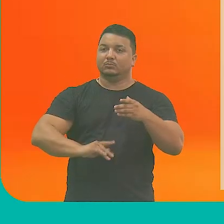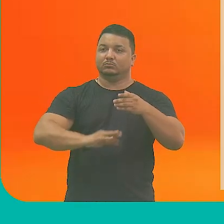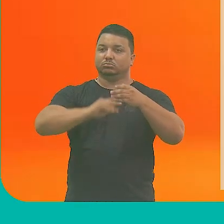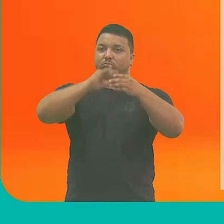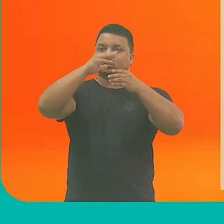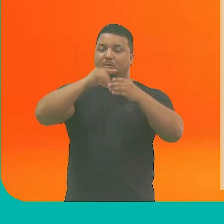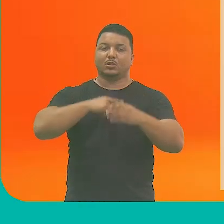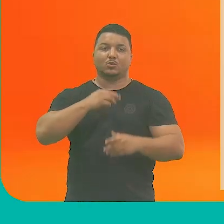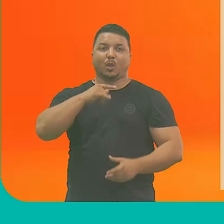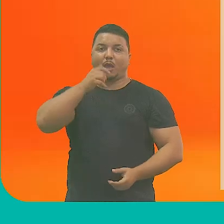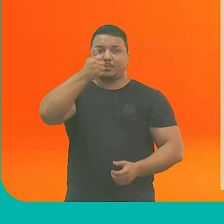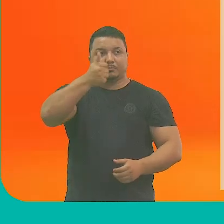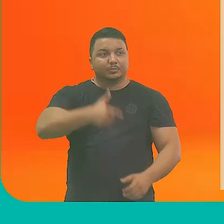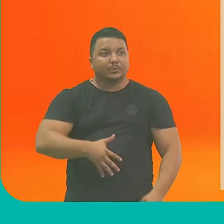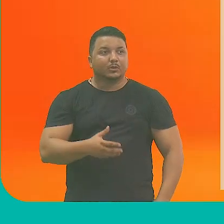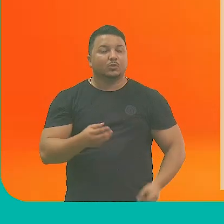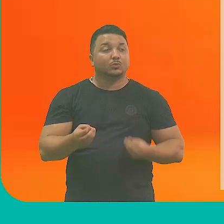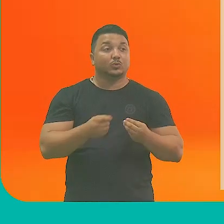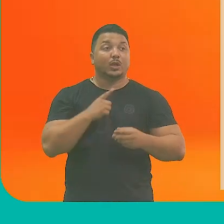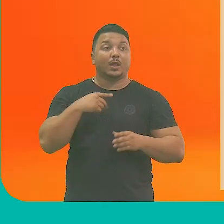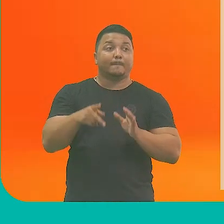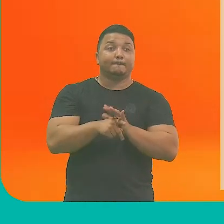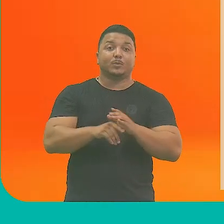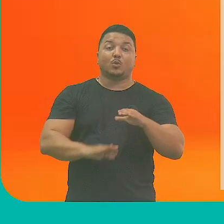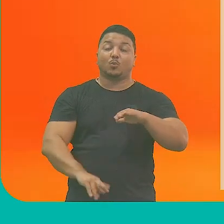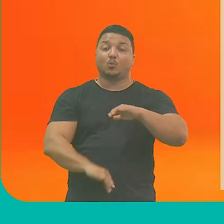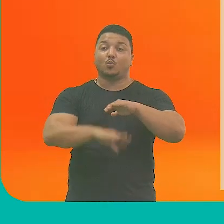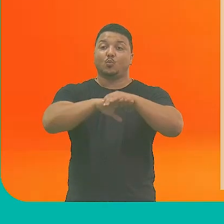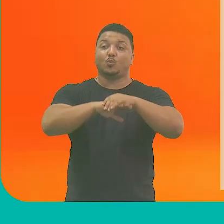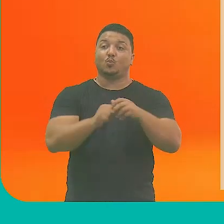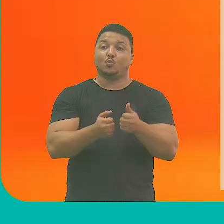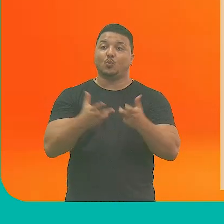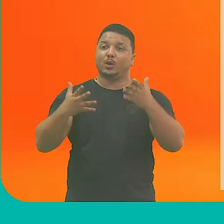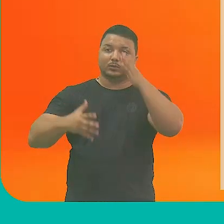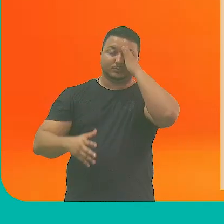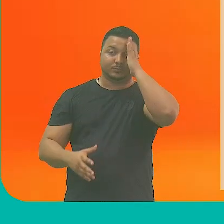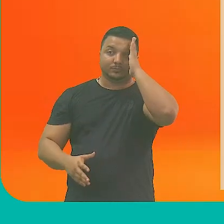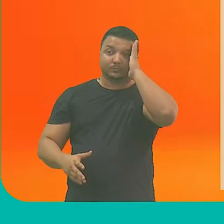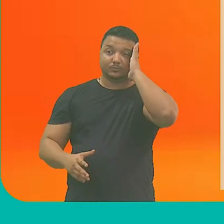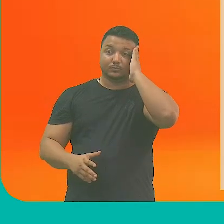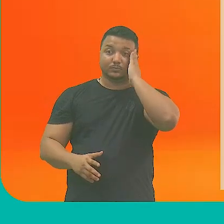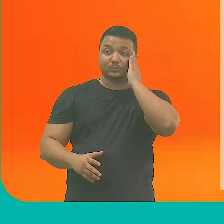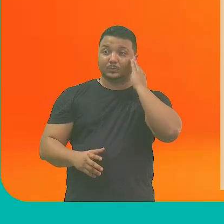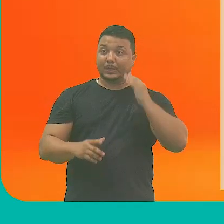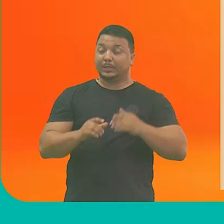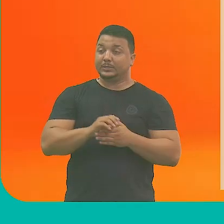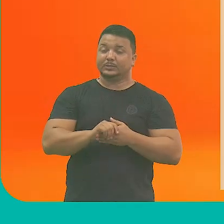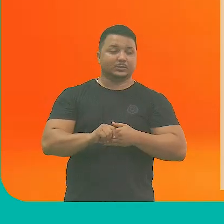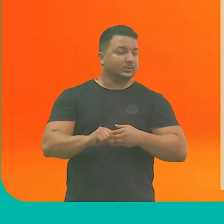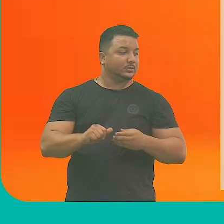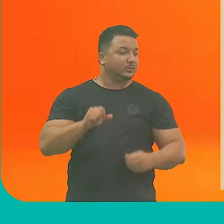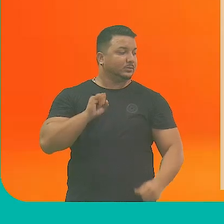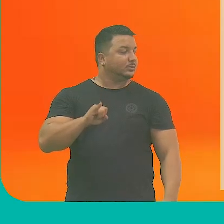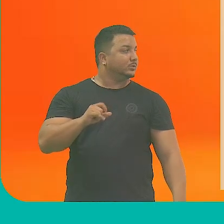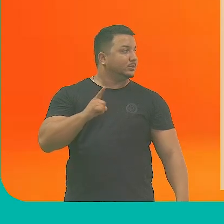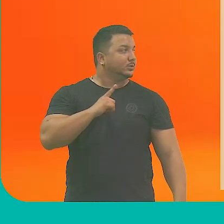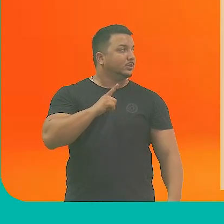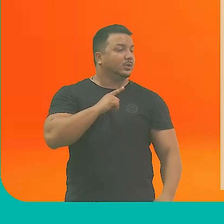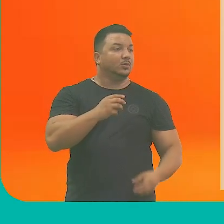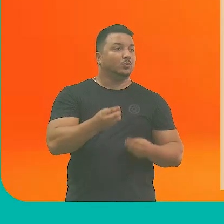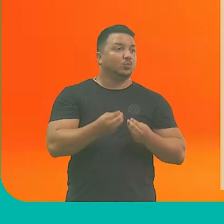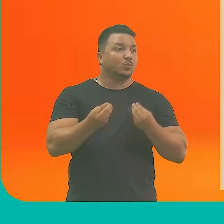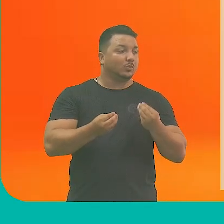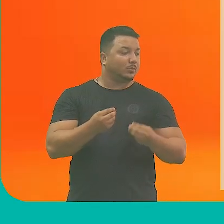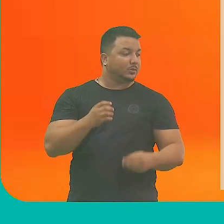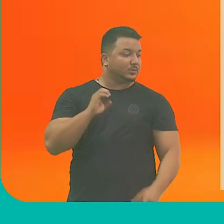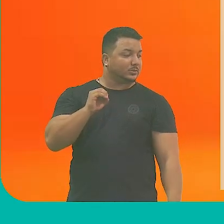a vazão da torneira, ele quer a vazão acumulada. Se fosse a vazão que a torneira despeja, de 0